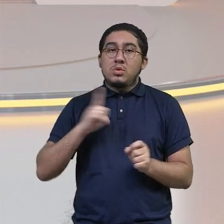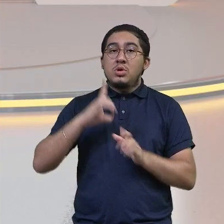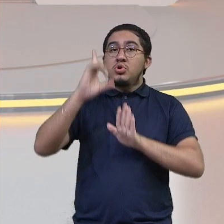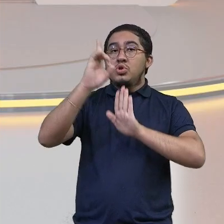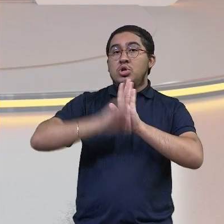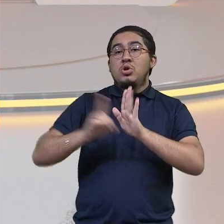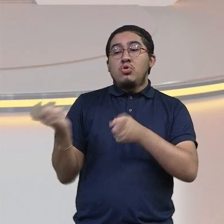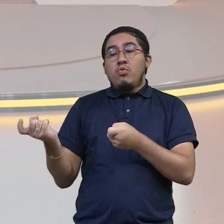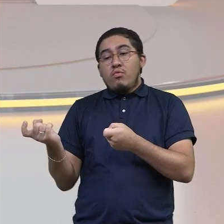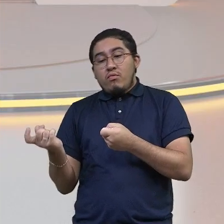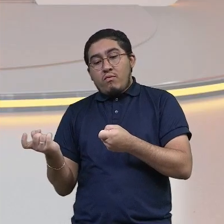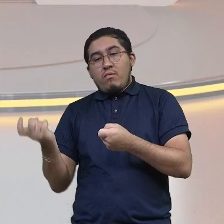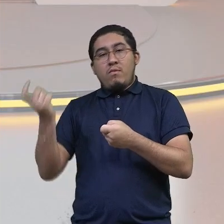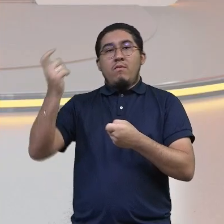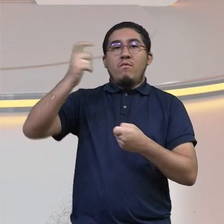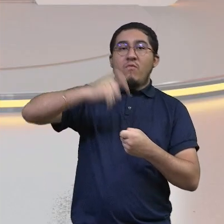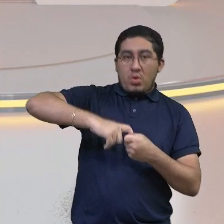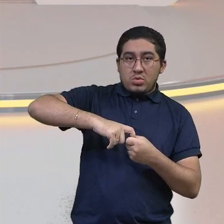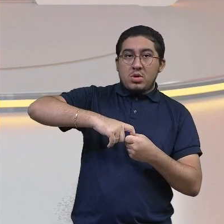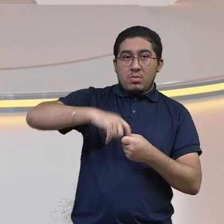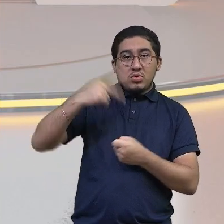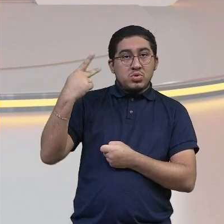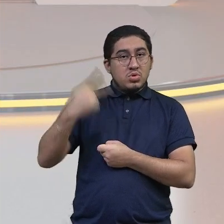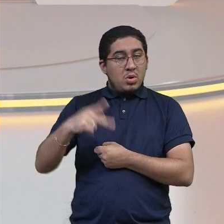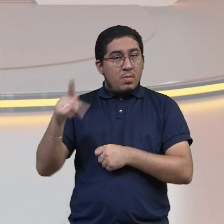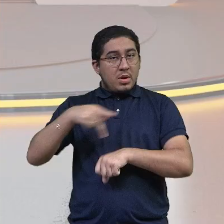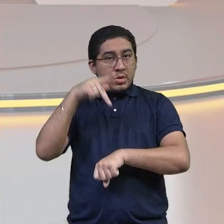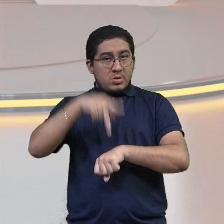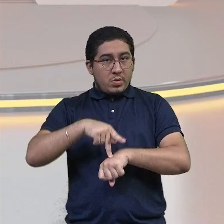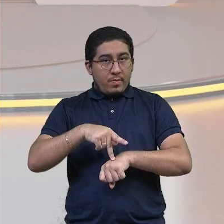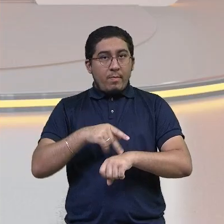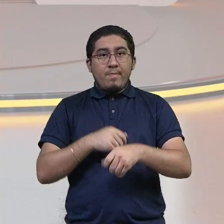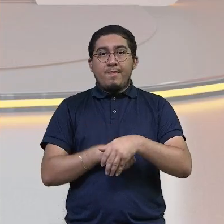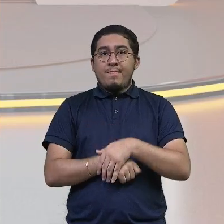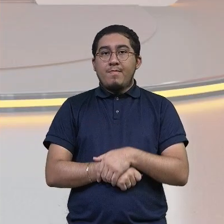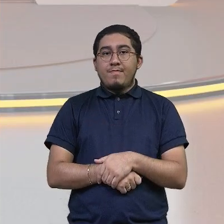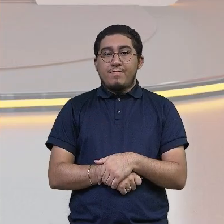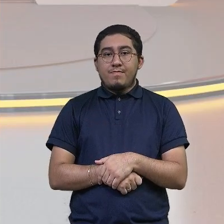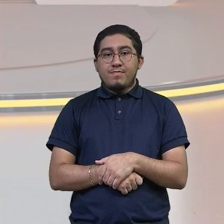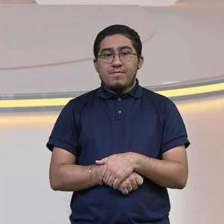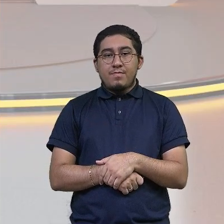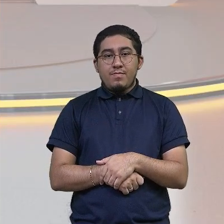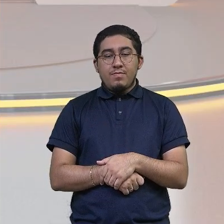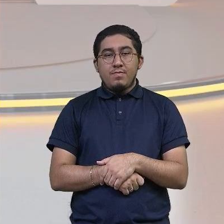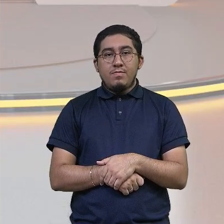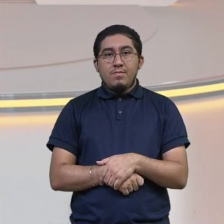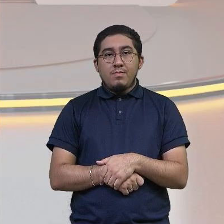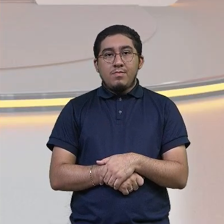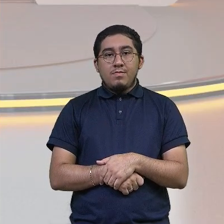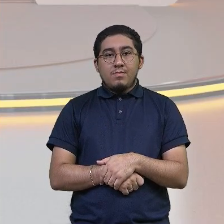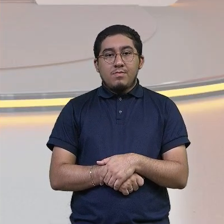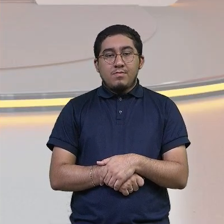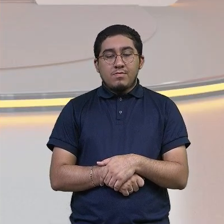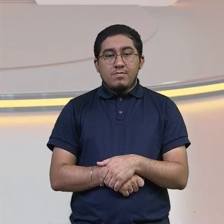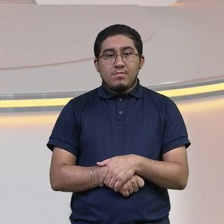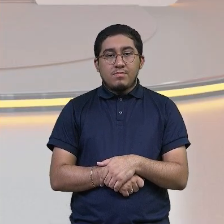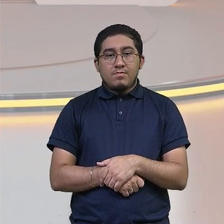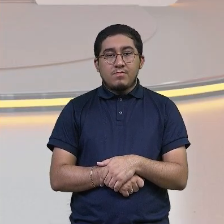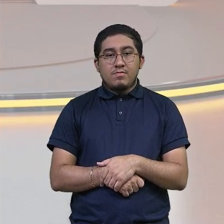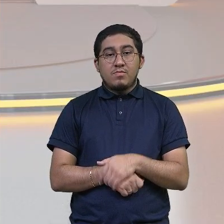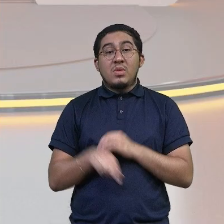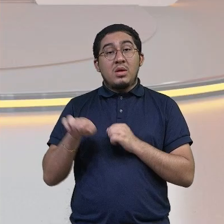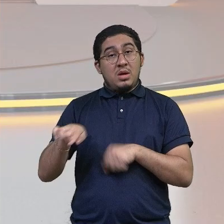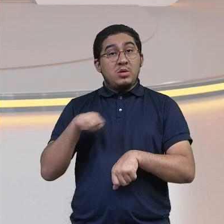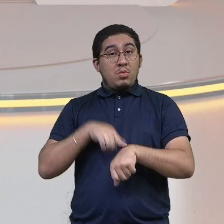de voltar para sua terra natal, para sua pátria mãe, que era o Brasil. Então, nesse momento aí,